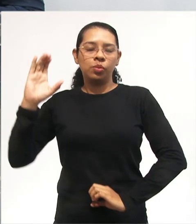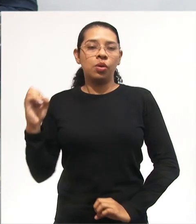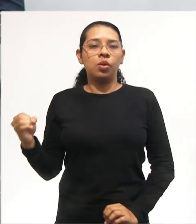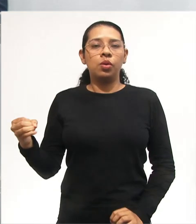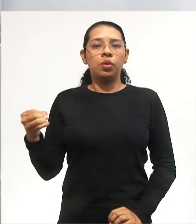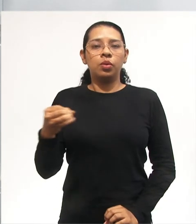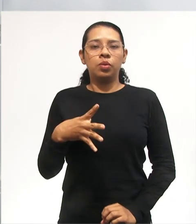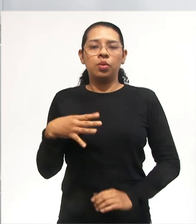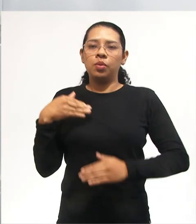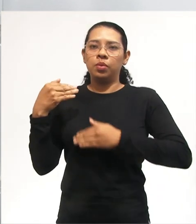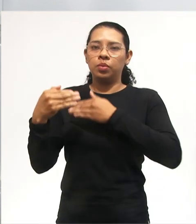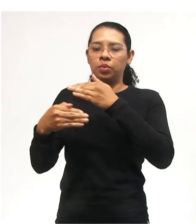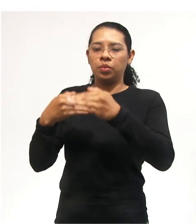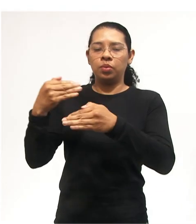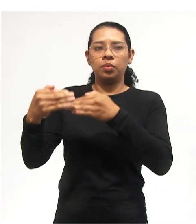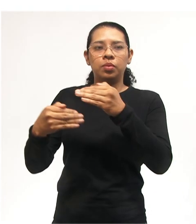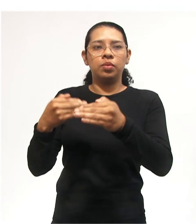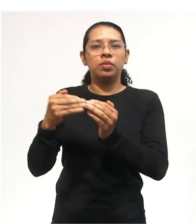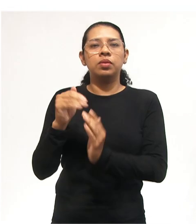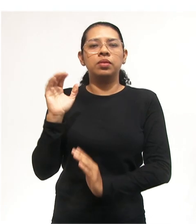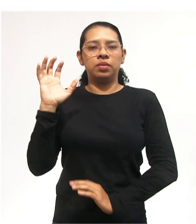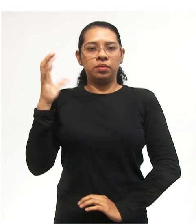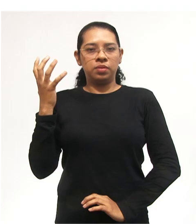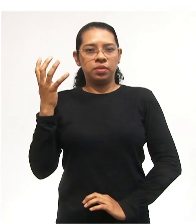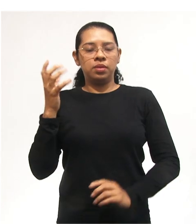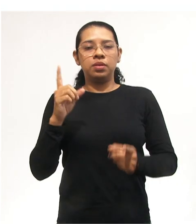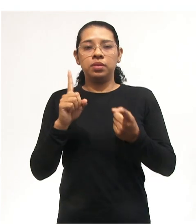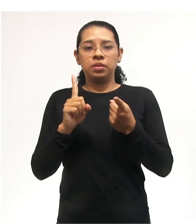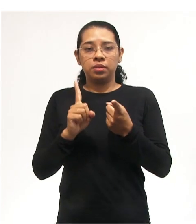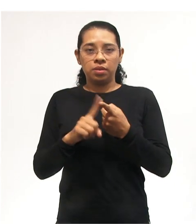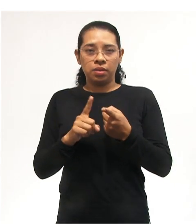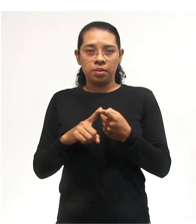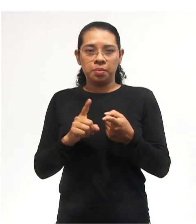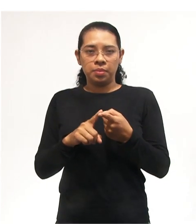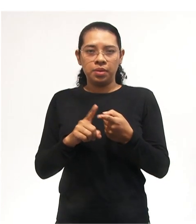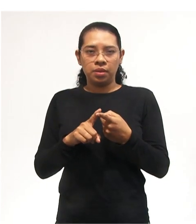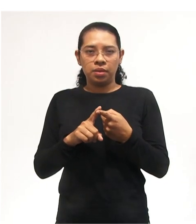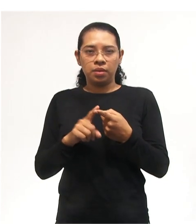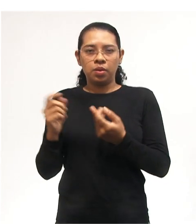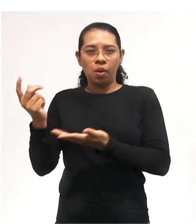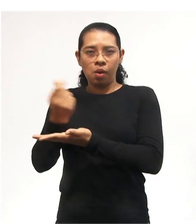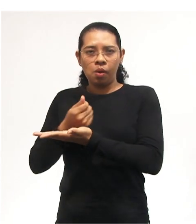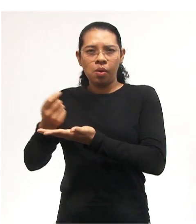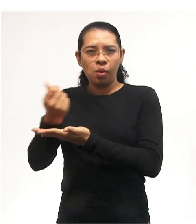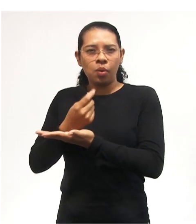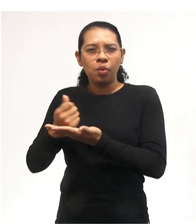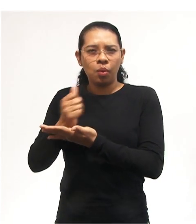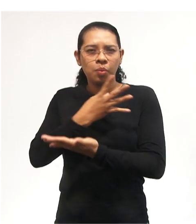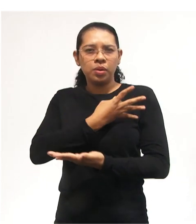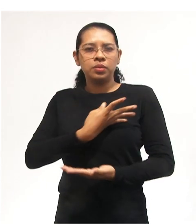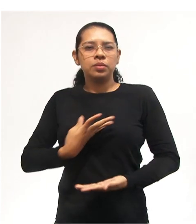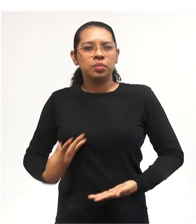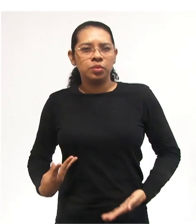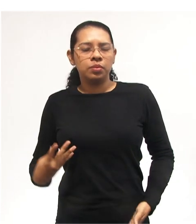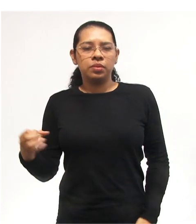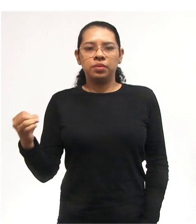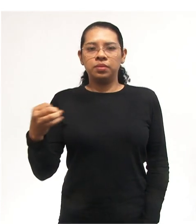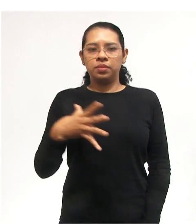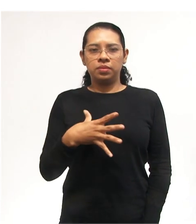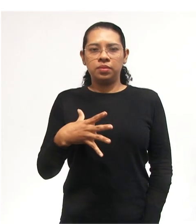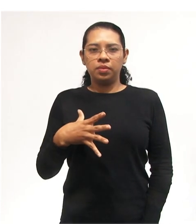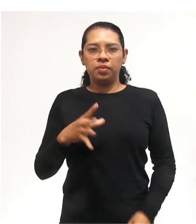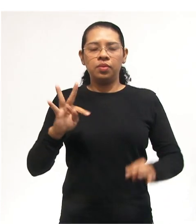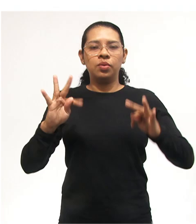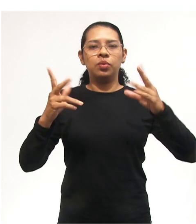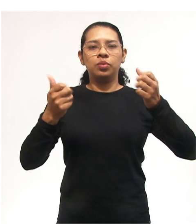processo ocorra, tá? Também compras públicas para inovação. Então, a aquisição de produtos e serviços